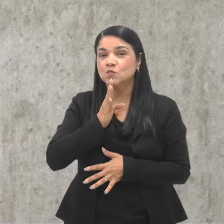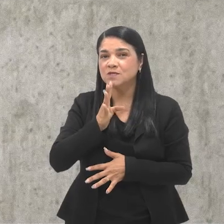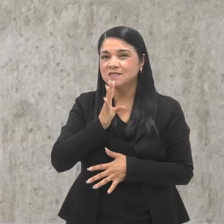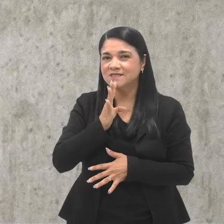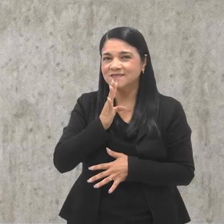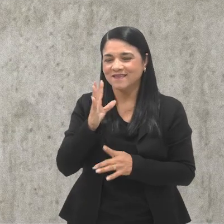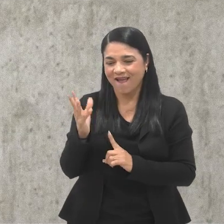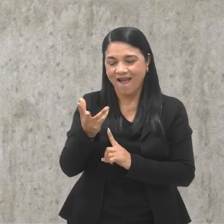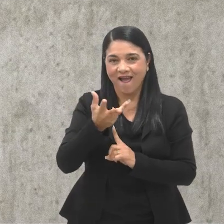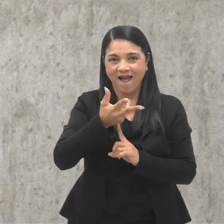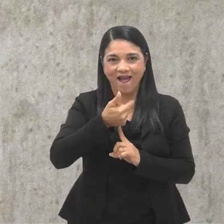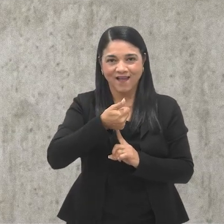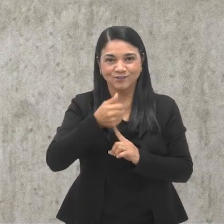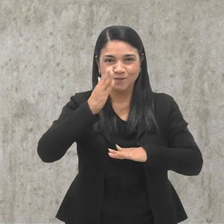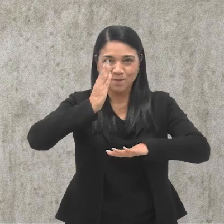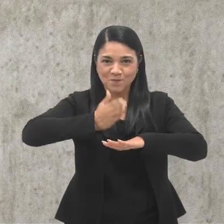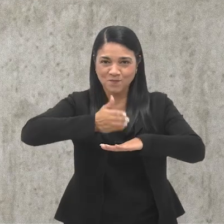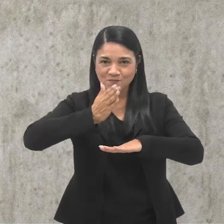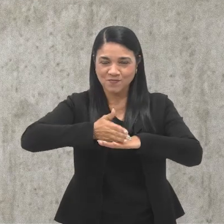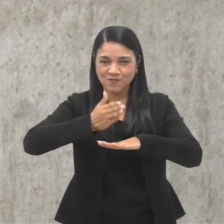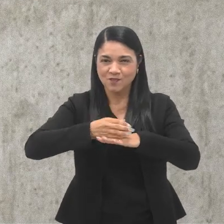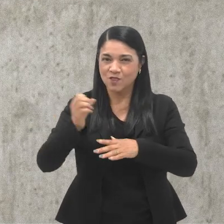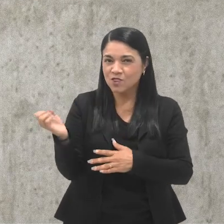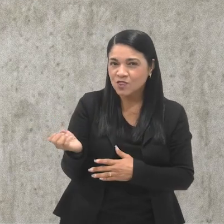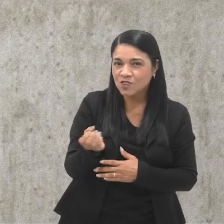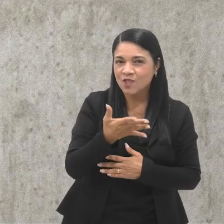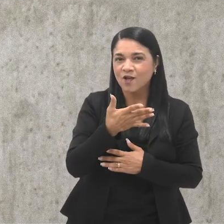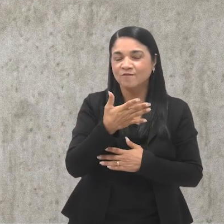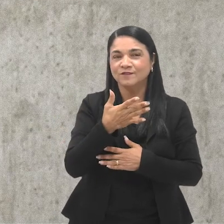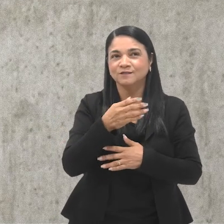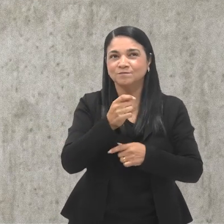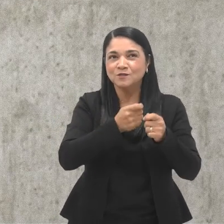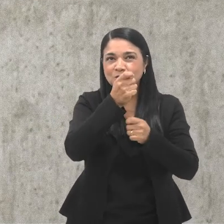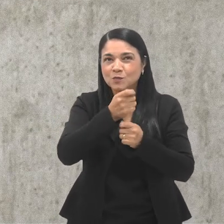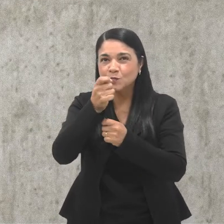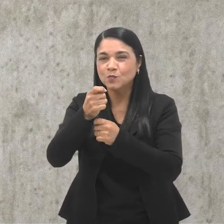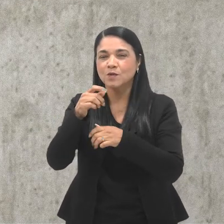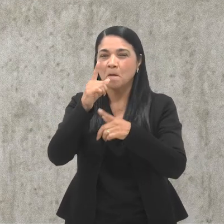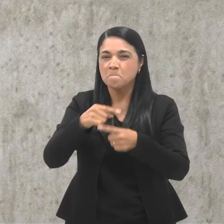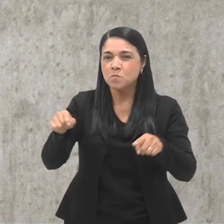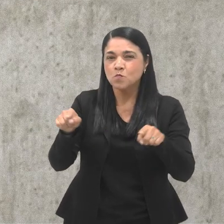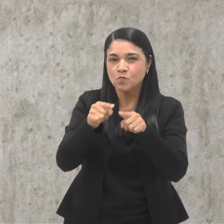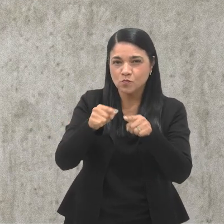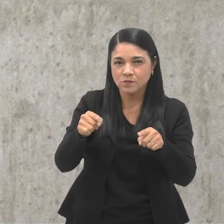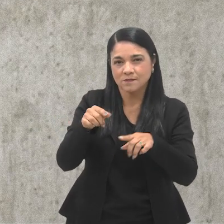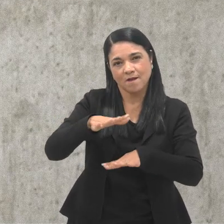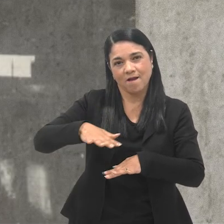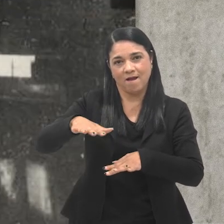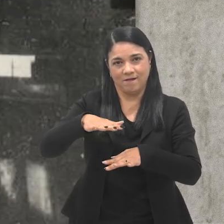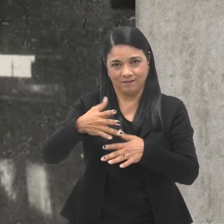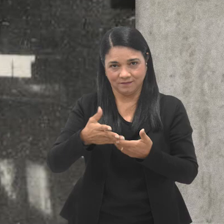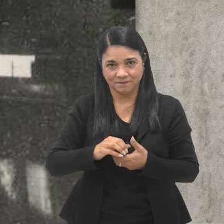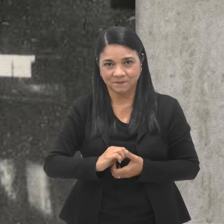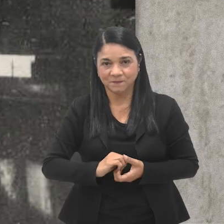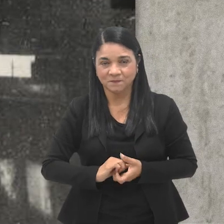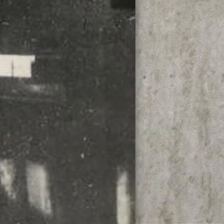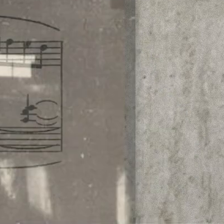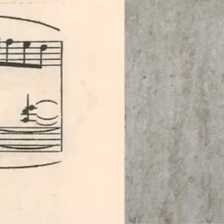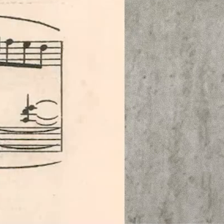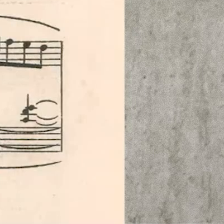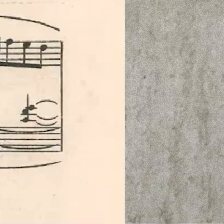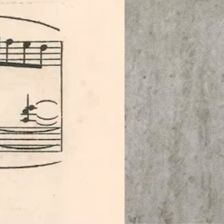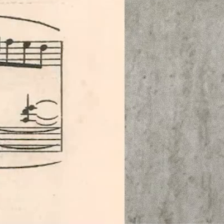de 22 ficou conhecida como a Semana de Arte Moderna, trazendo renovação nas áreas de pintura e